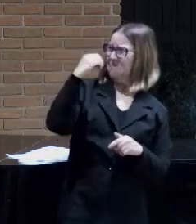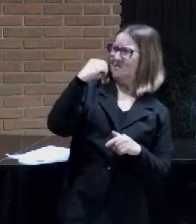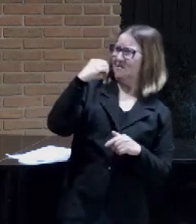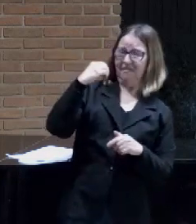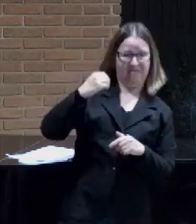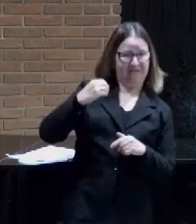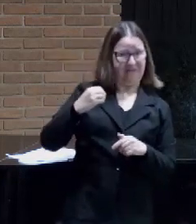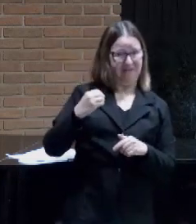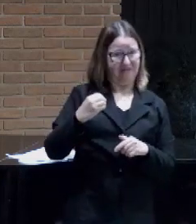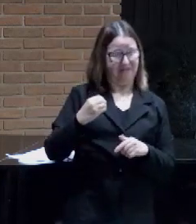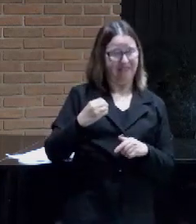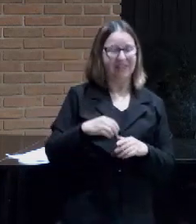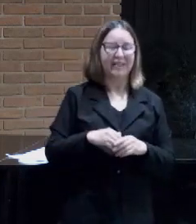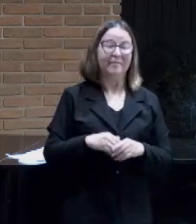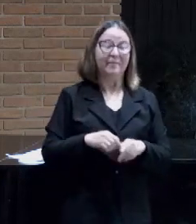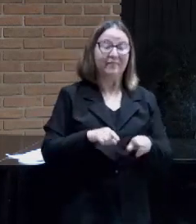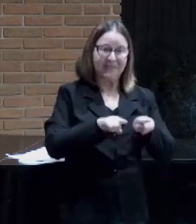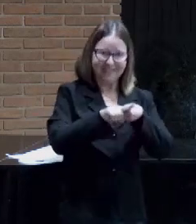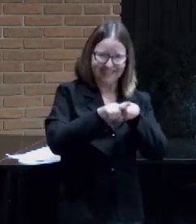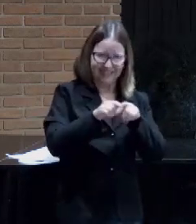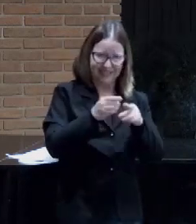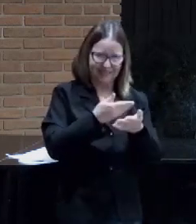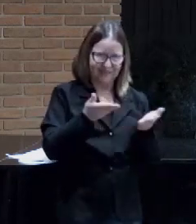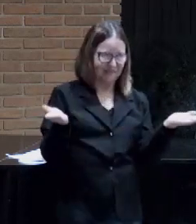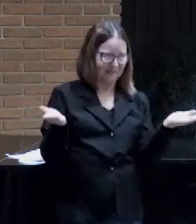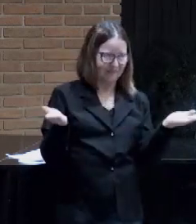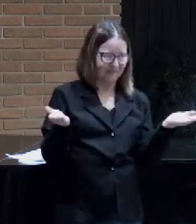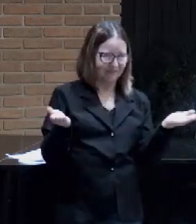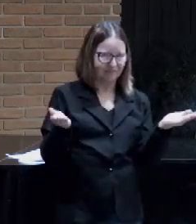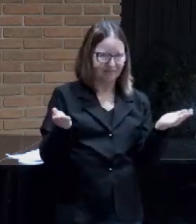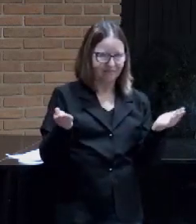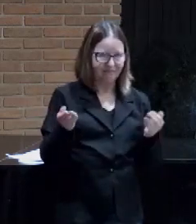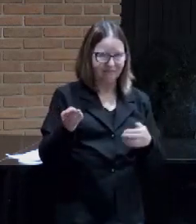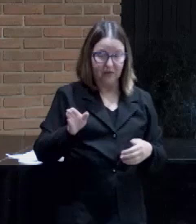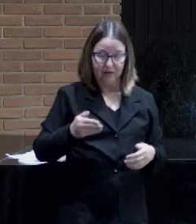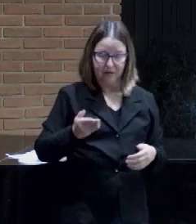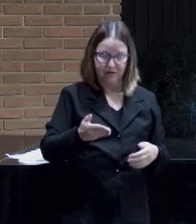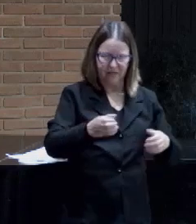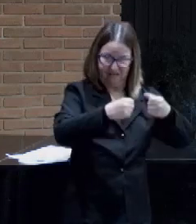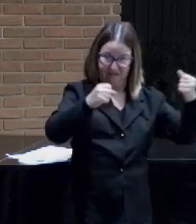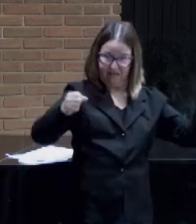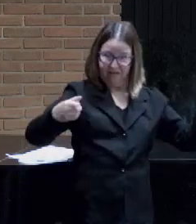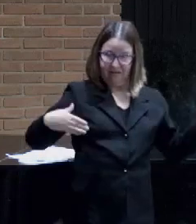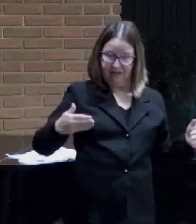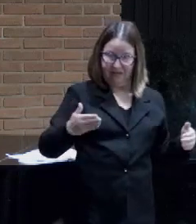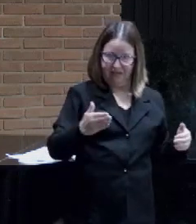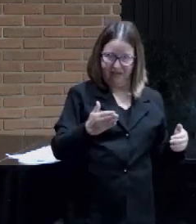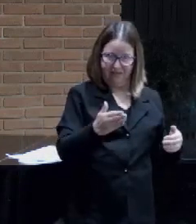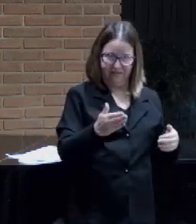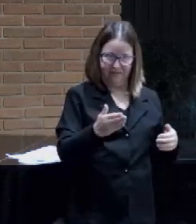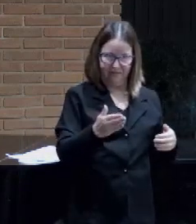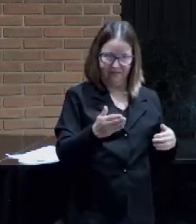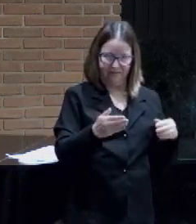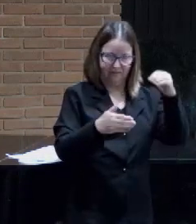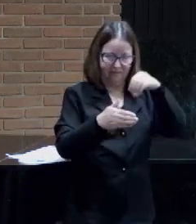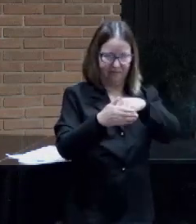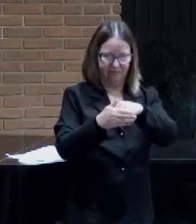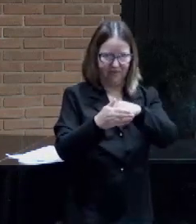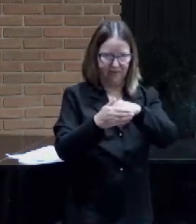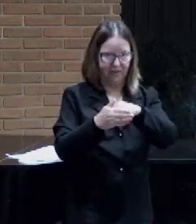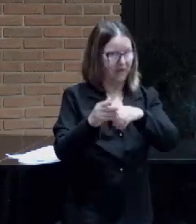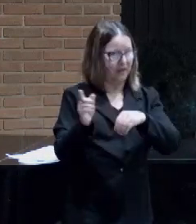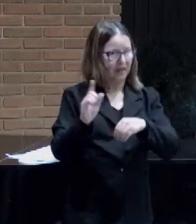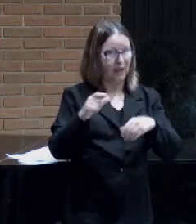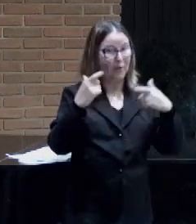Meus irmãos, a barriga do grande peixe não é um lugar de